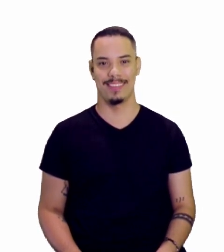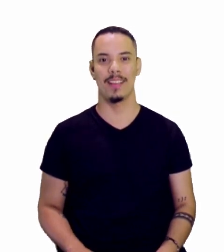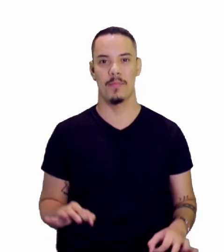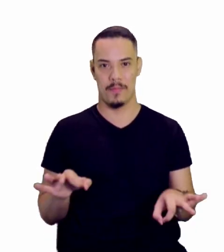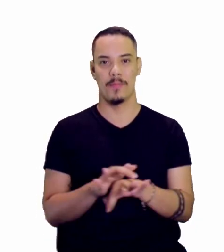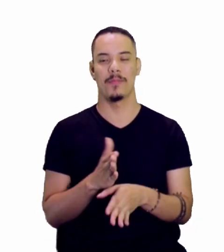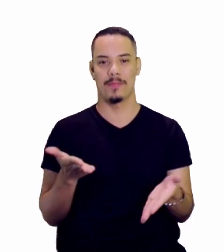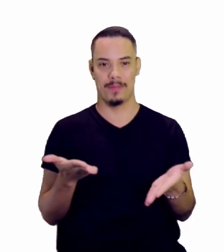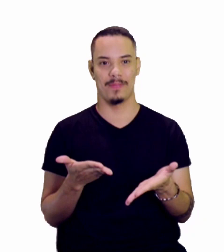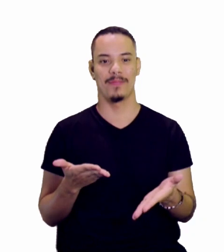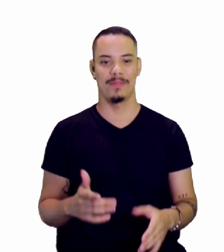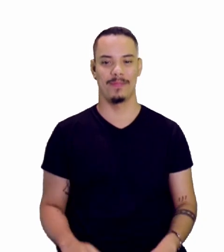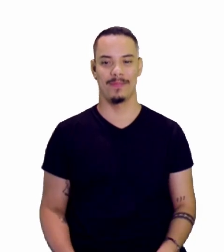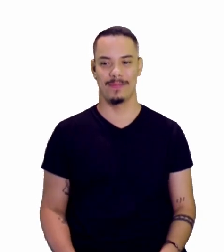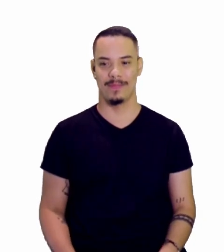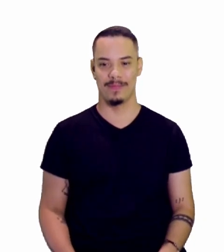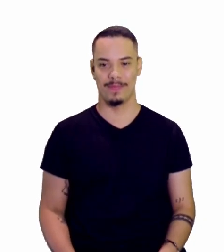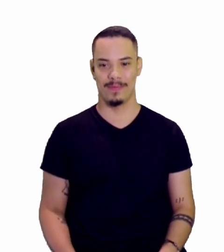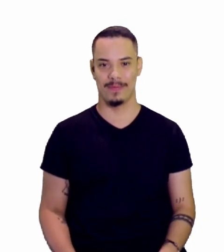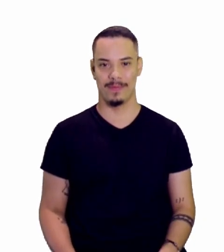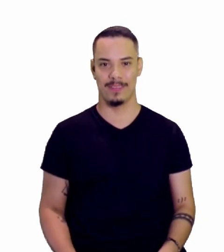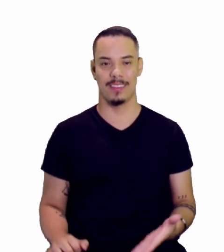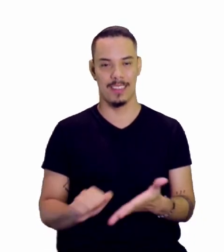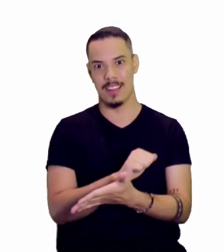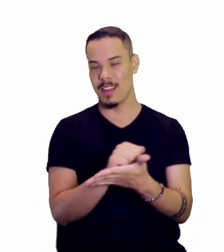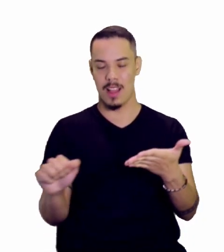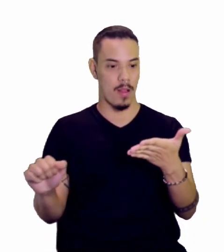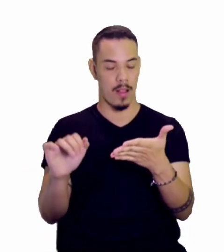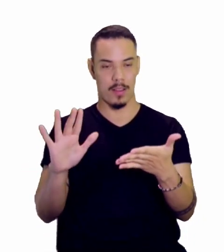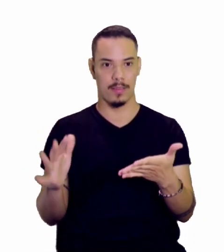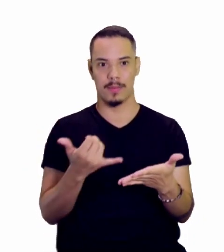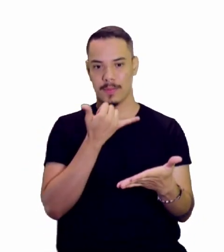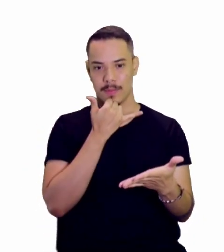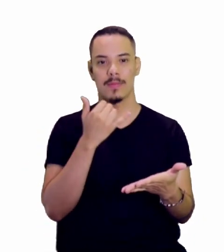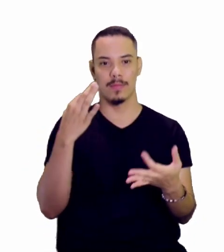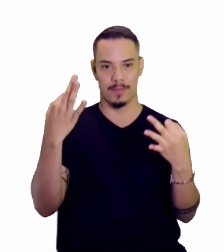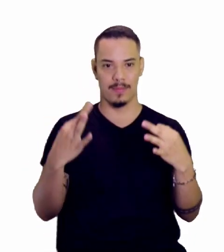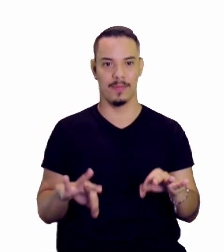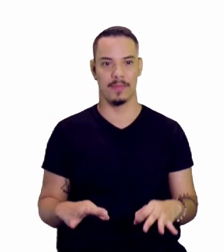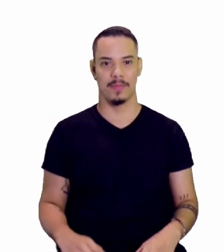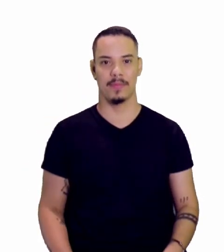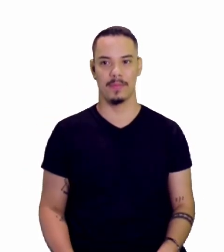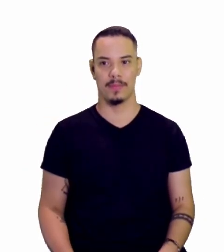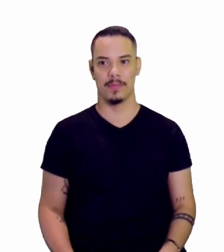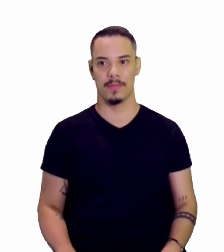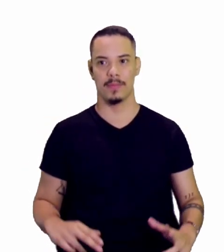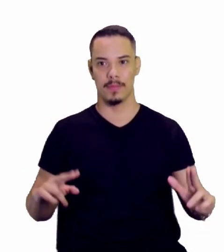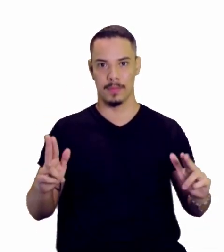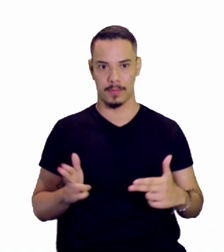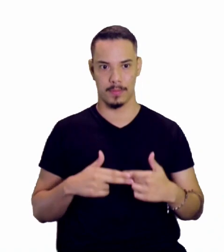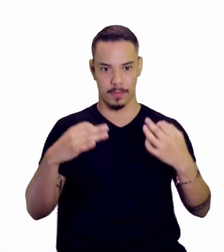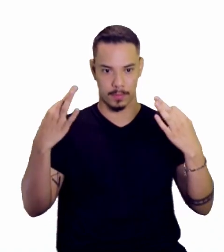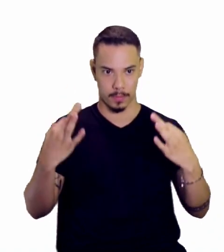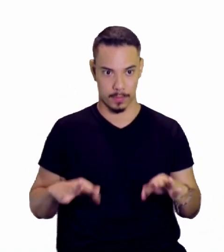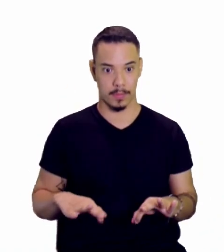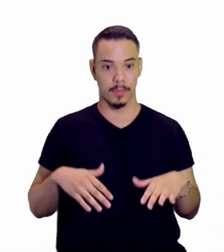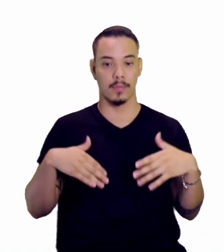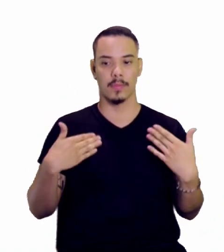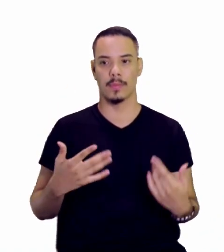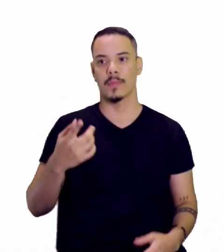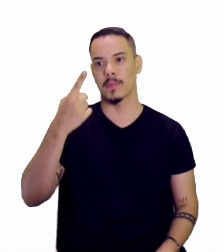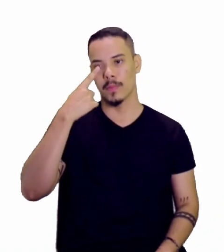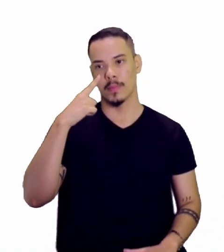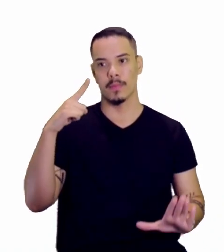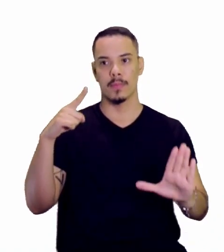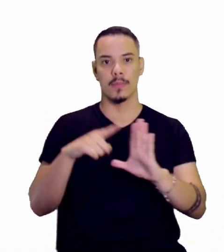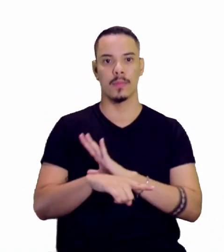Pronto. Apagou bonito. Quase que apaga tudo. Não mostraram nada. Muito Fechado, bem. pessoal. Então aqui nós vimos uma questão,